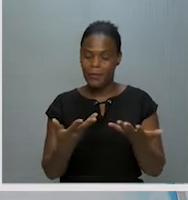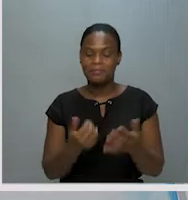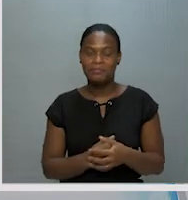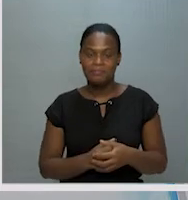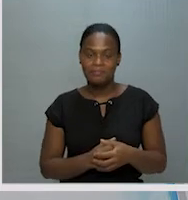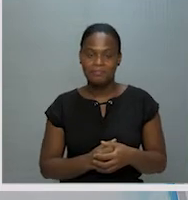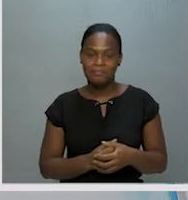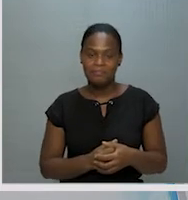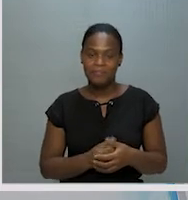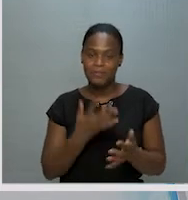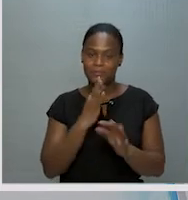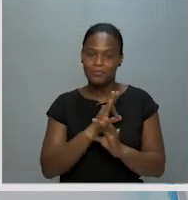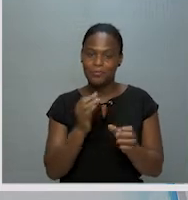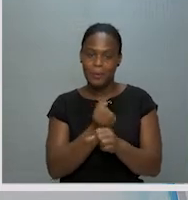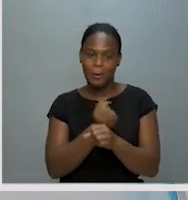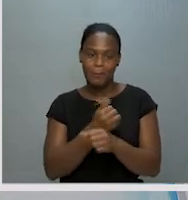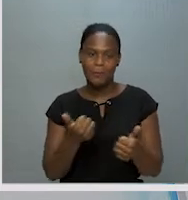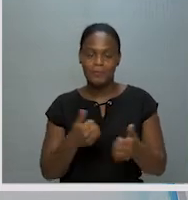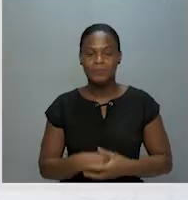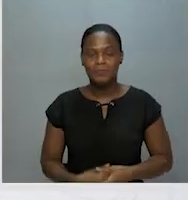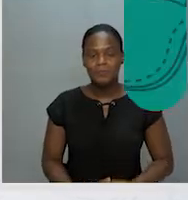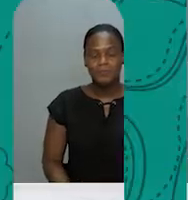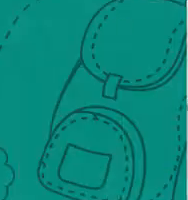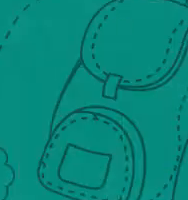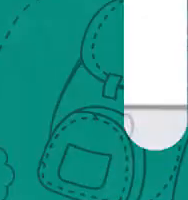já, um excelente trabalho.